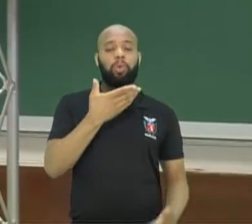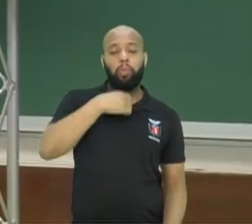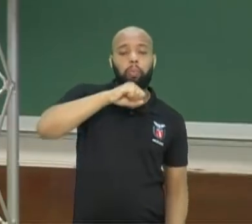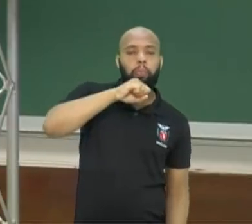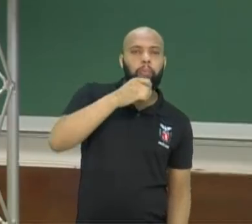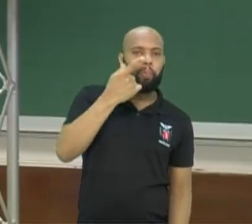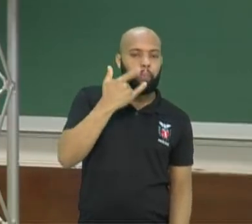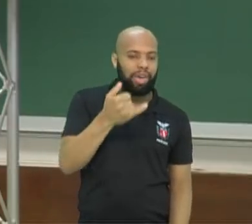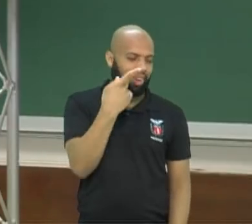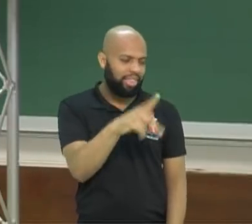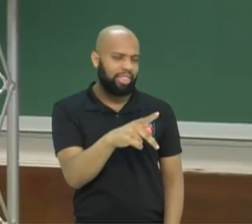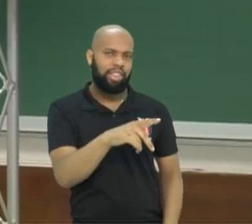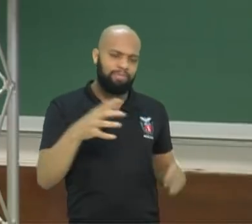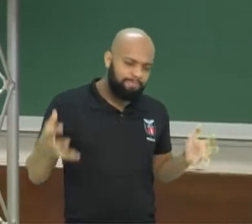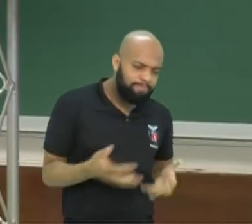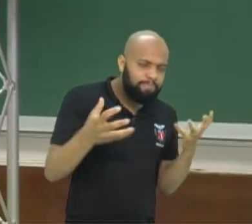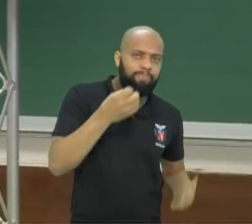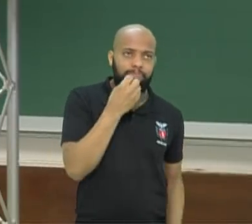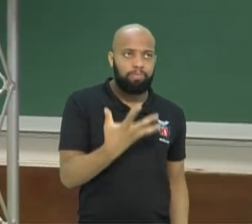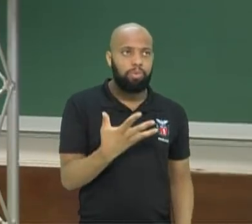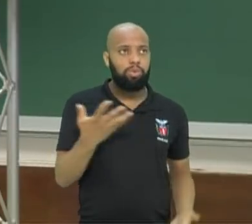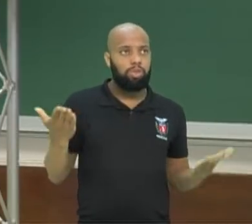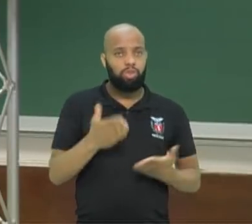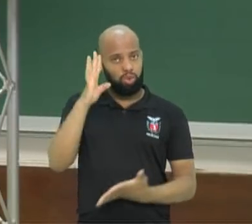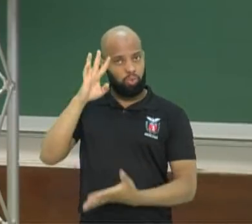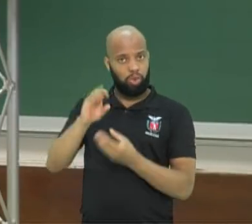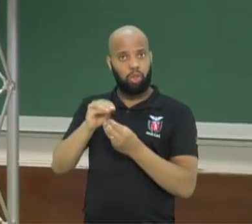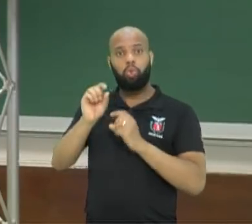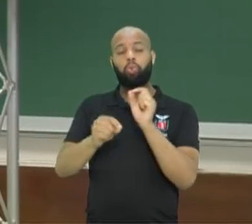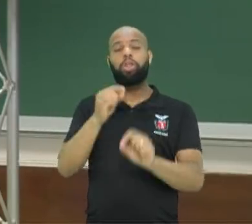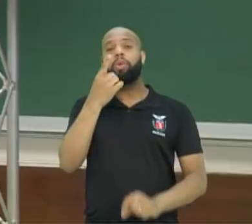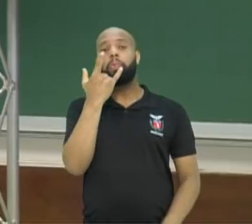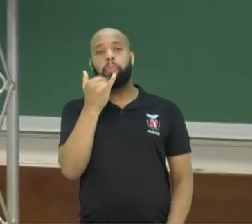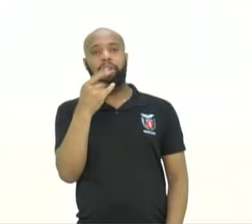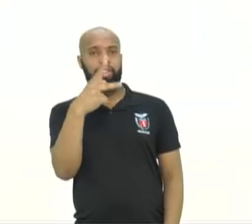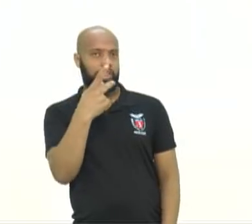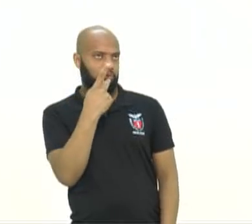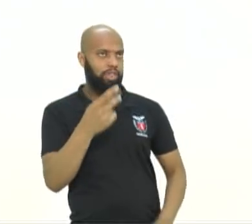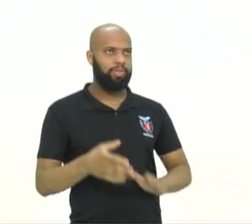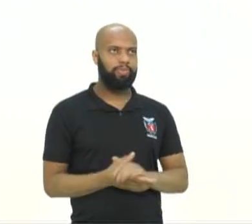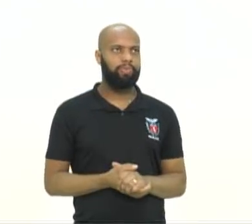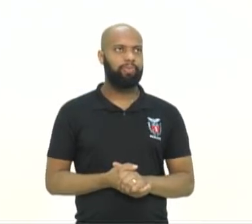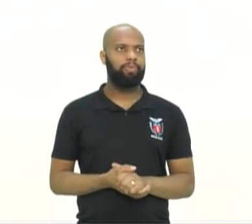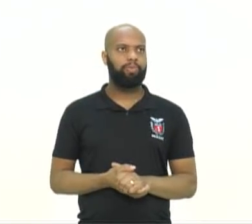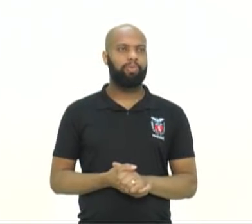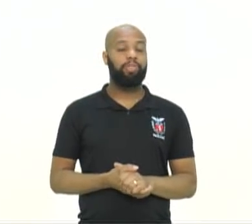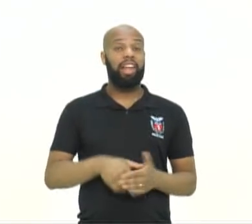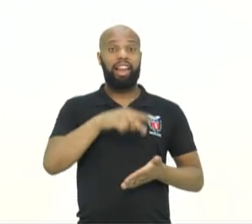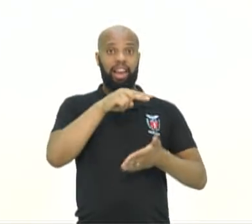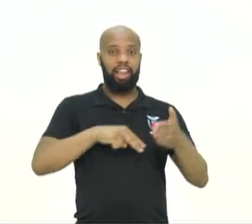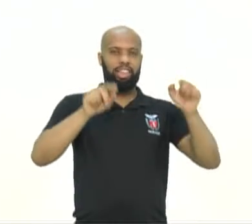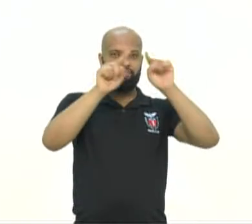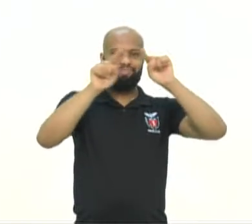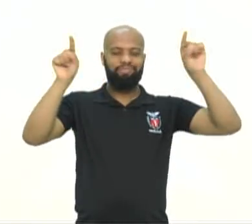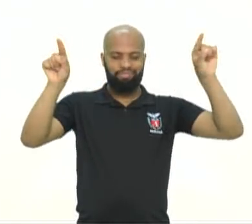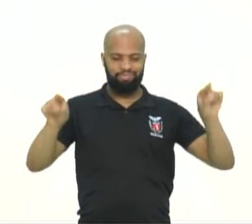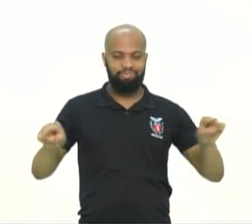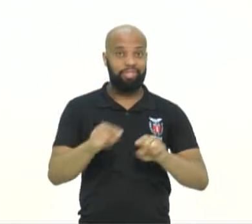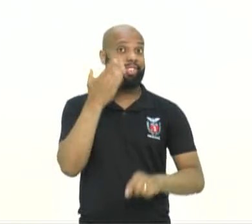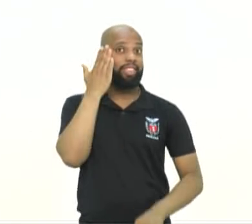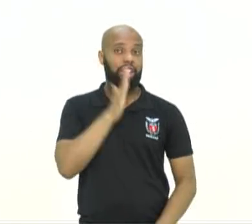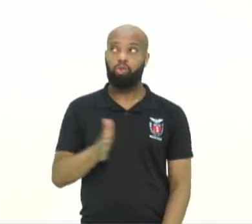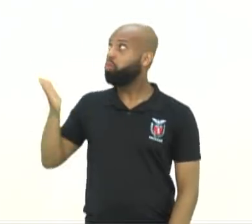dava bastante força para ela? Então vamos entender bem o que o pai dela dizia. My father never